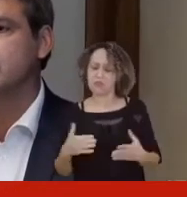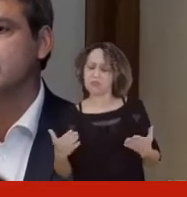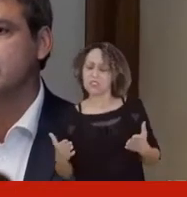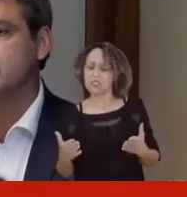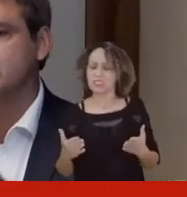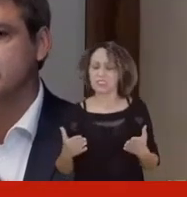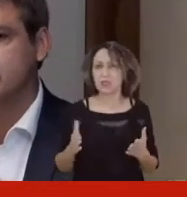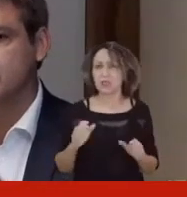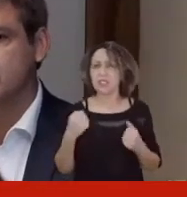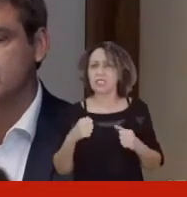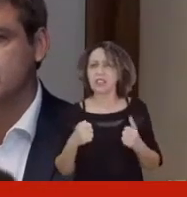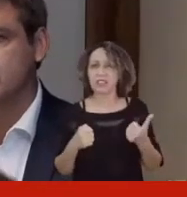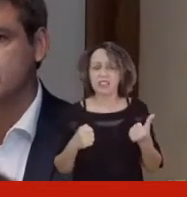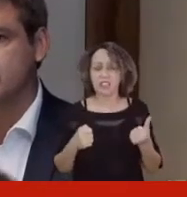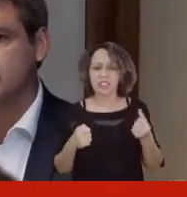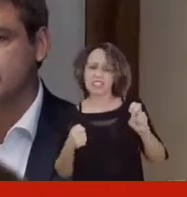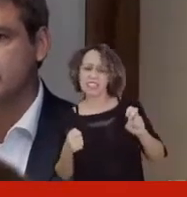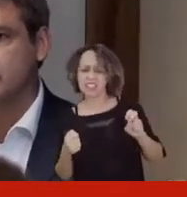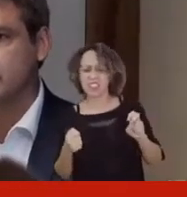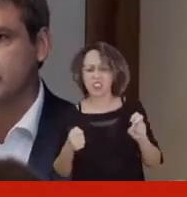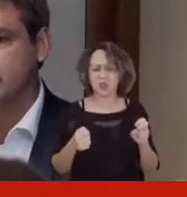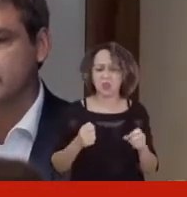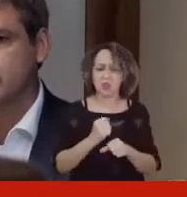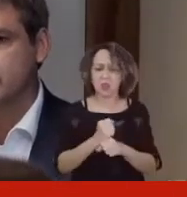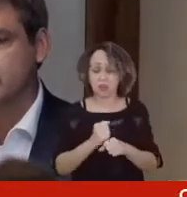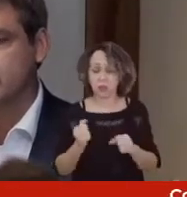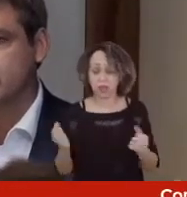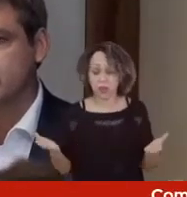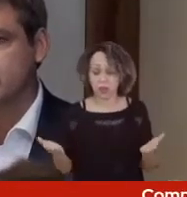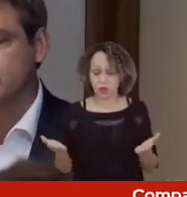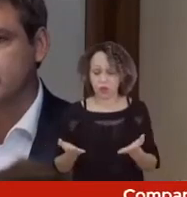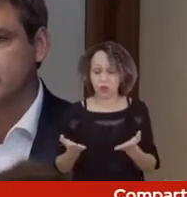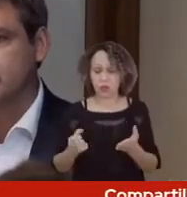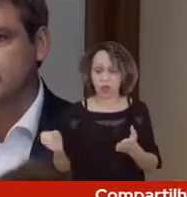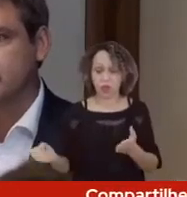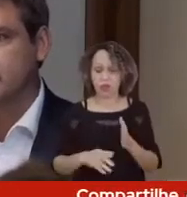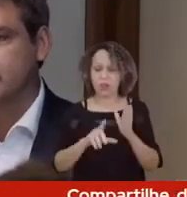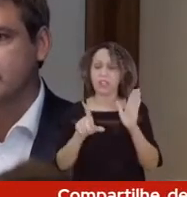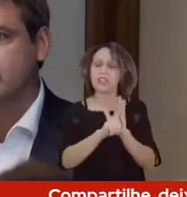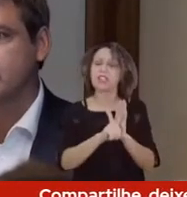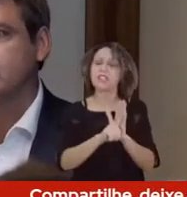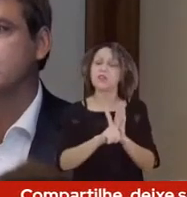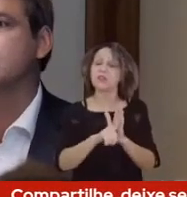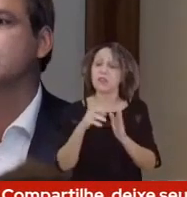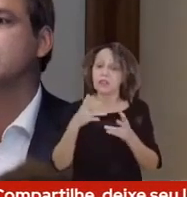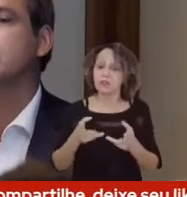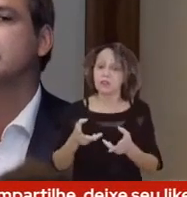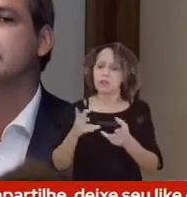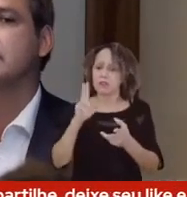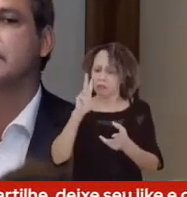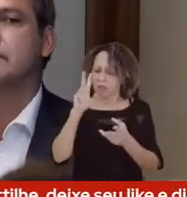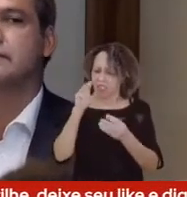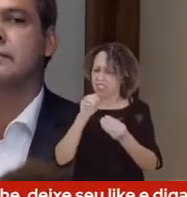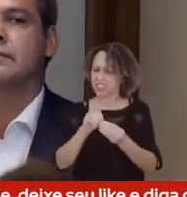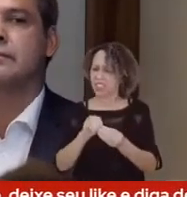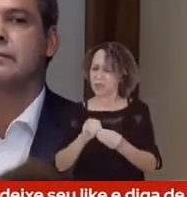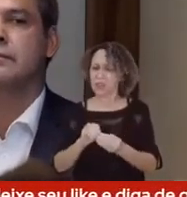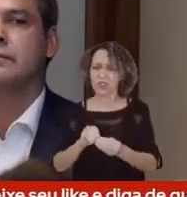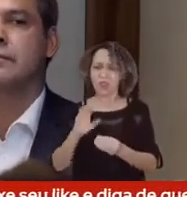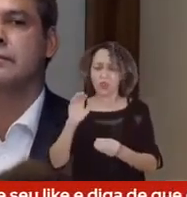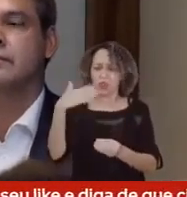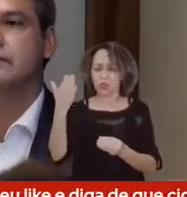nova legislação, quando você olha e vê, tudo está fora. Ninguém vai contratar mais um navio aqui, um módulo, se você